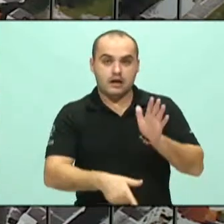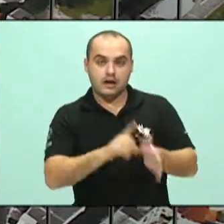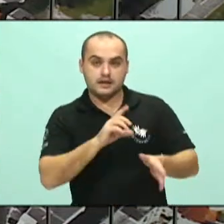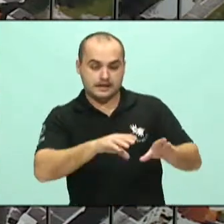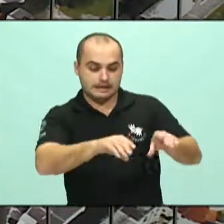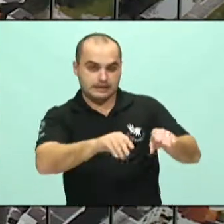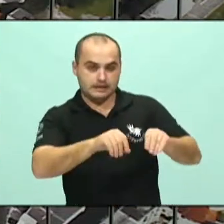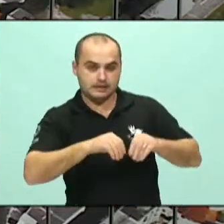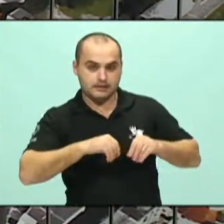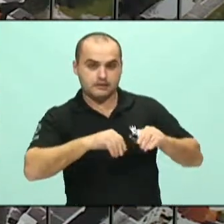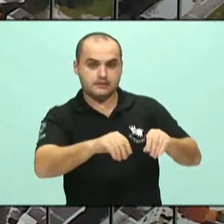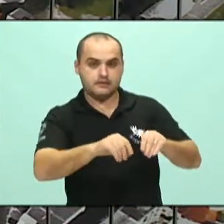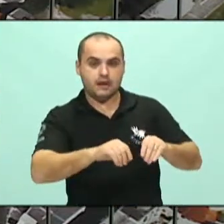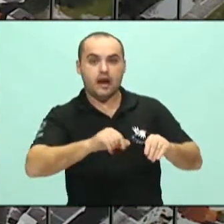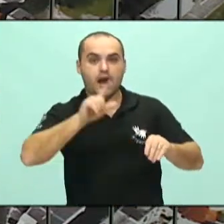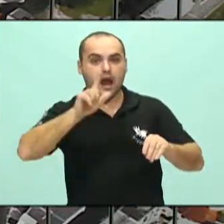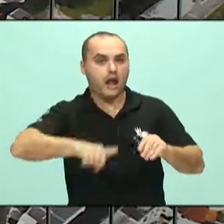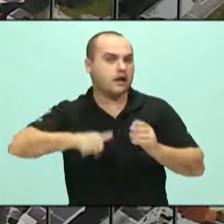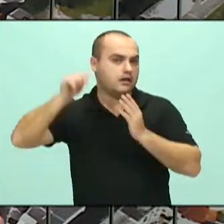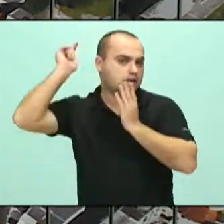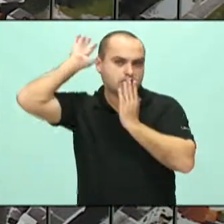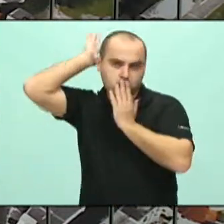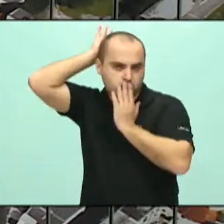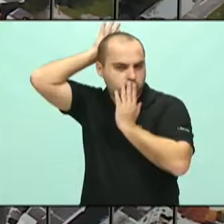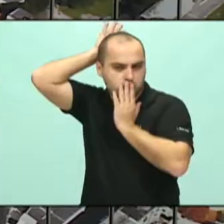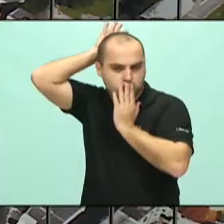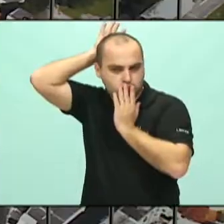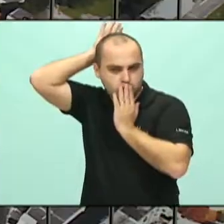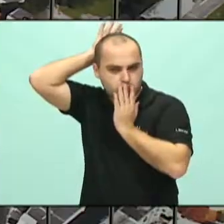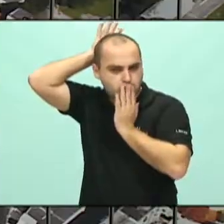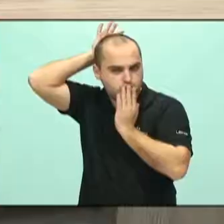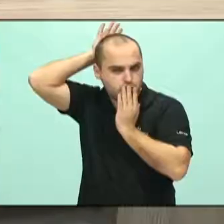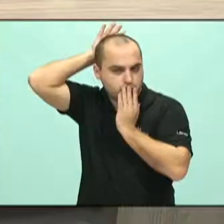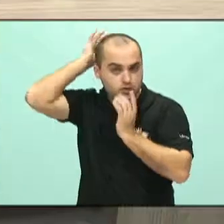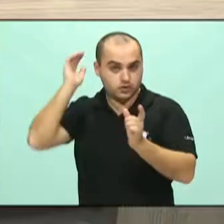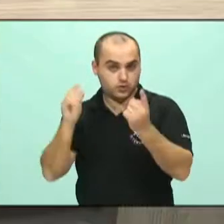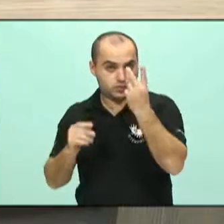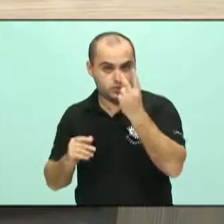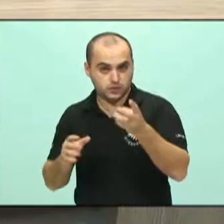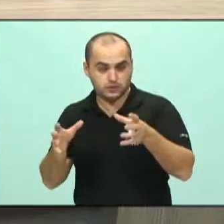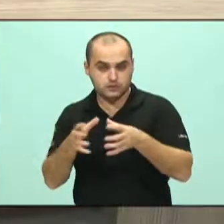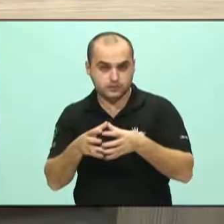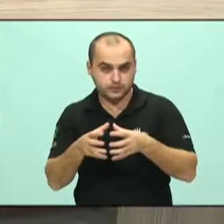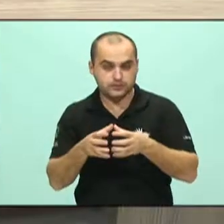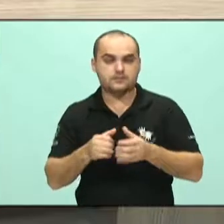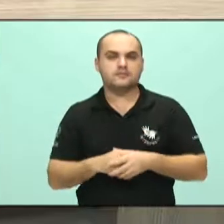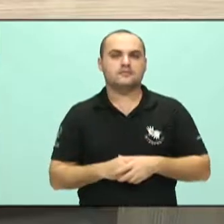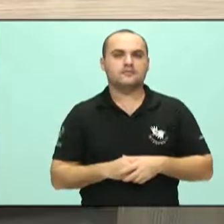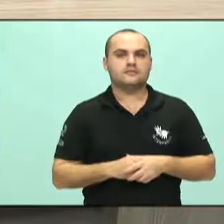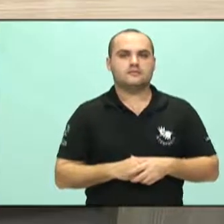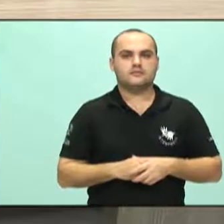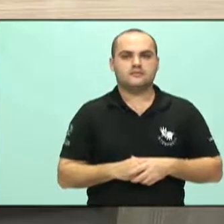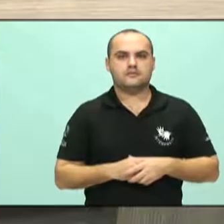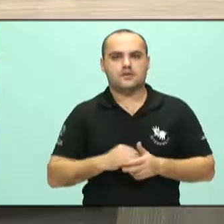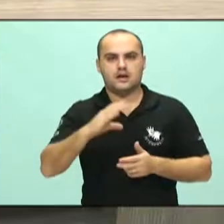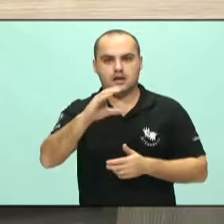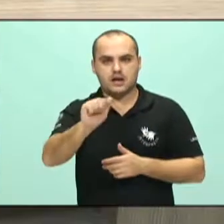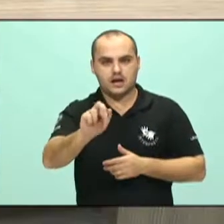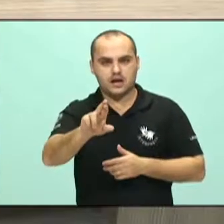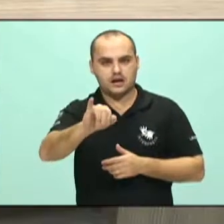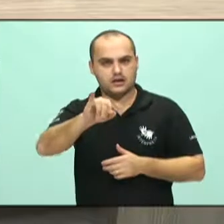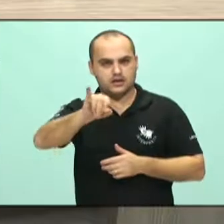eram dos nossos indígenas, basicamente 2 grupos. Os do litoral, os